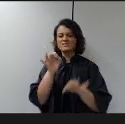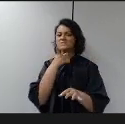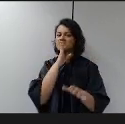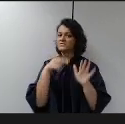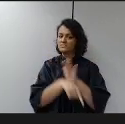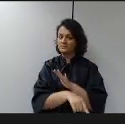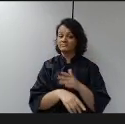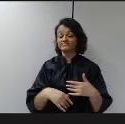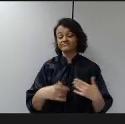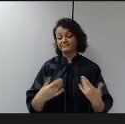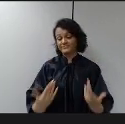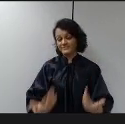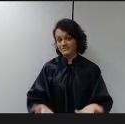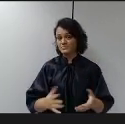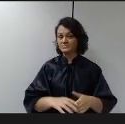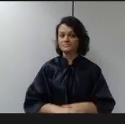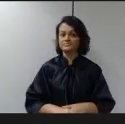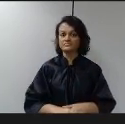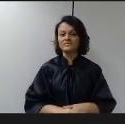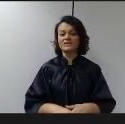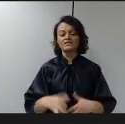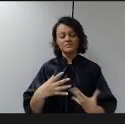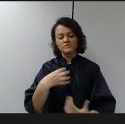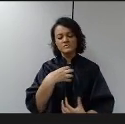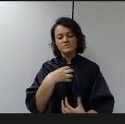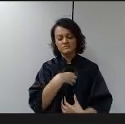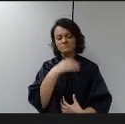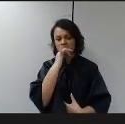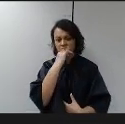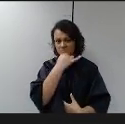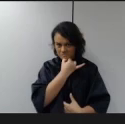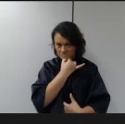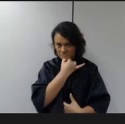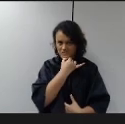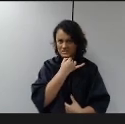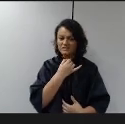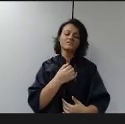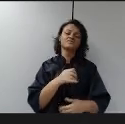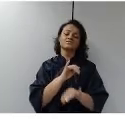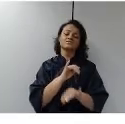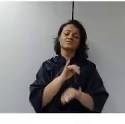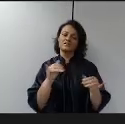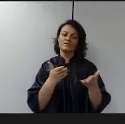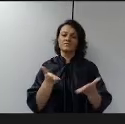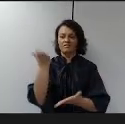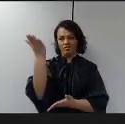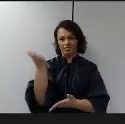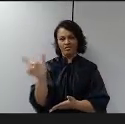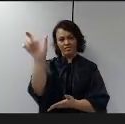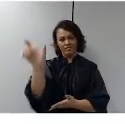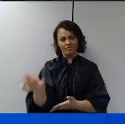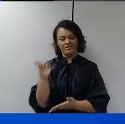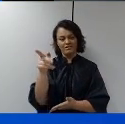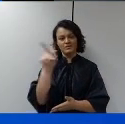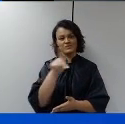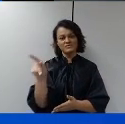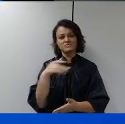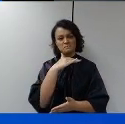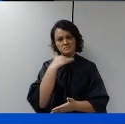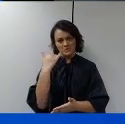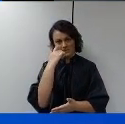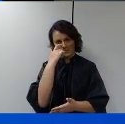enfim, é com muito pesar que faço esse registro, que entendo ser